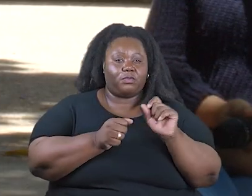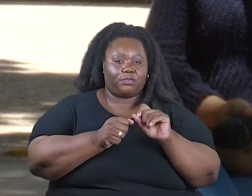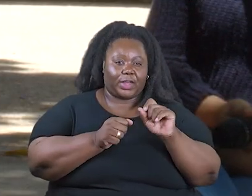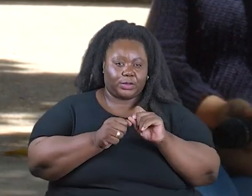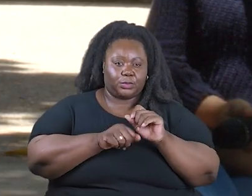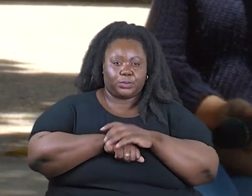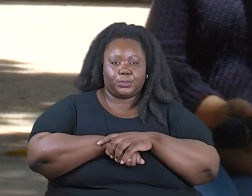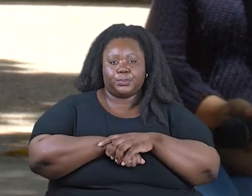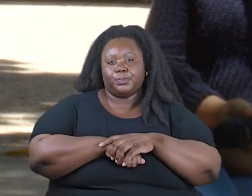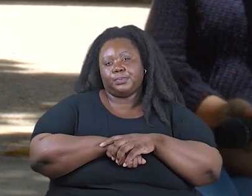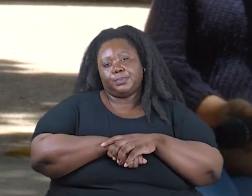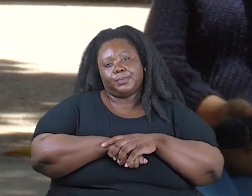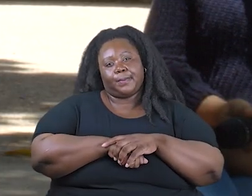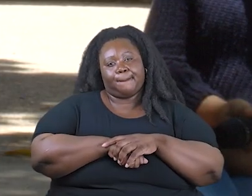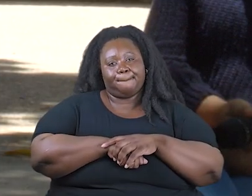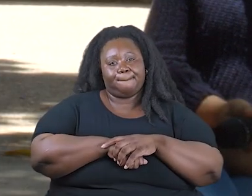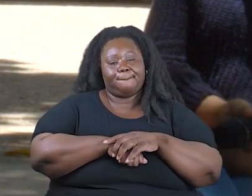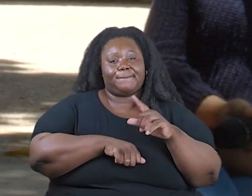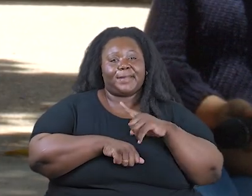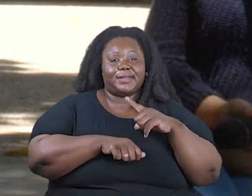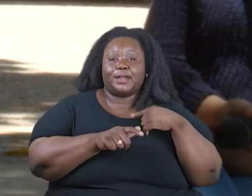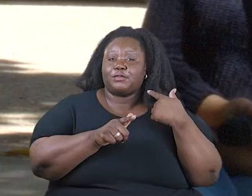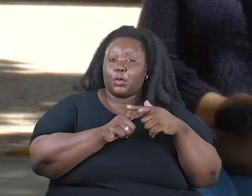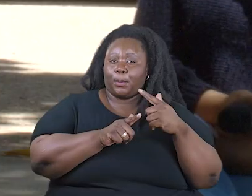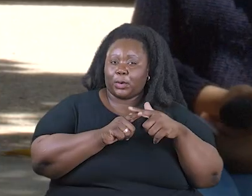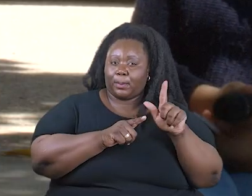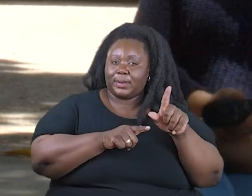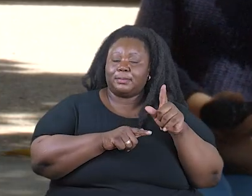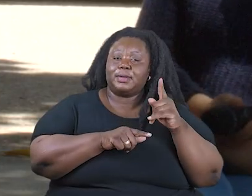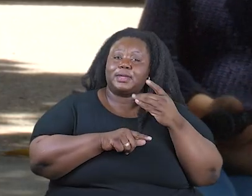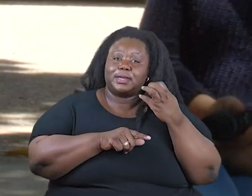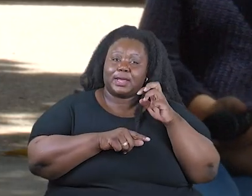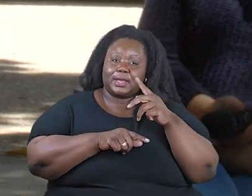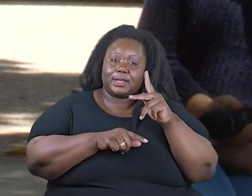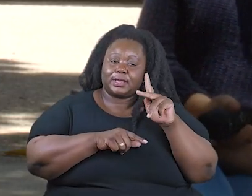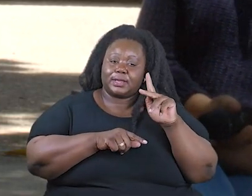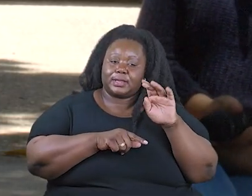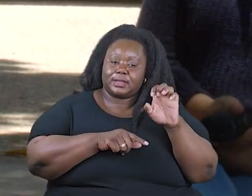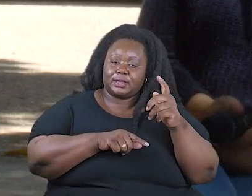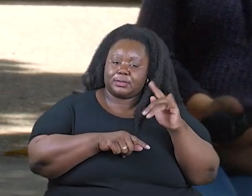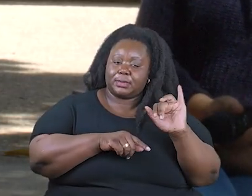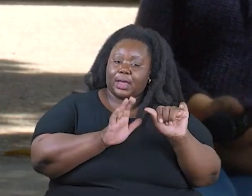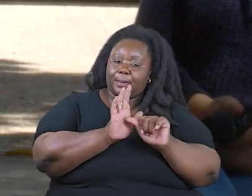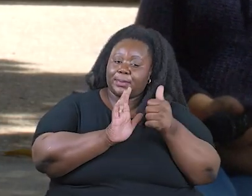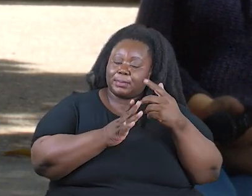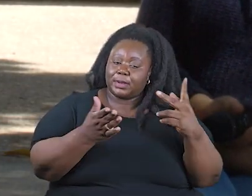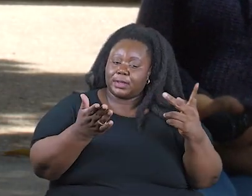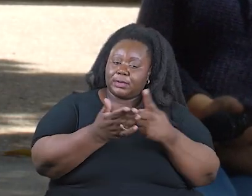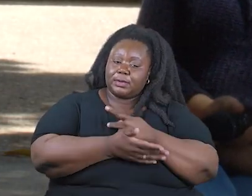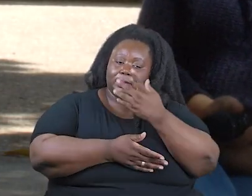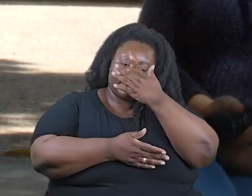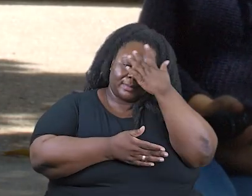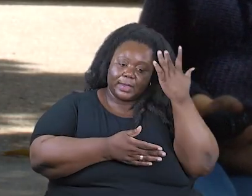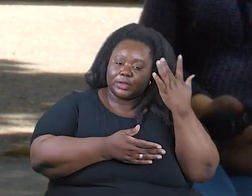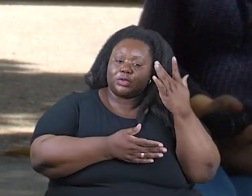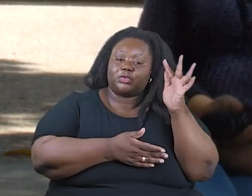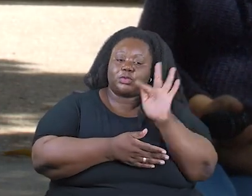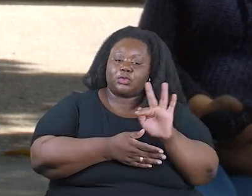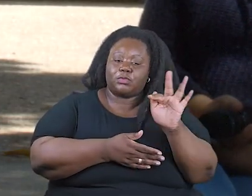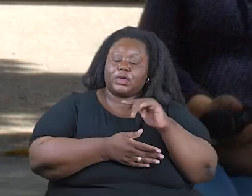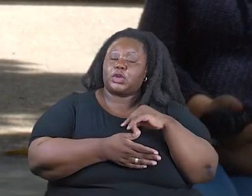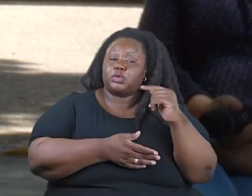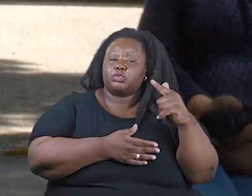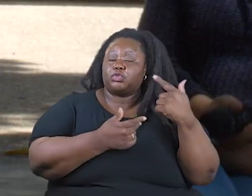feito. Teve uma crise econômica na Espanha, que foi a primeira vez que pessoas com diploma